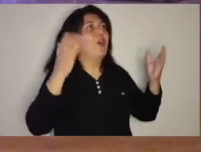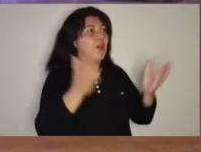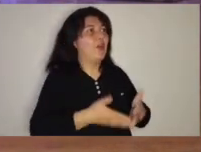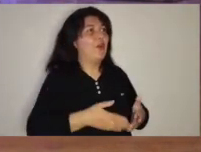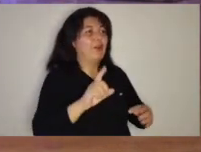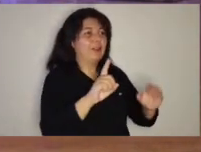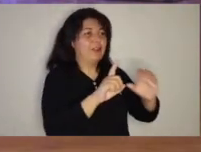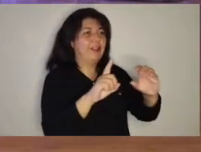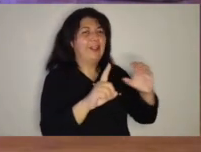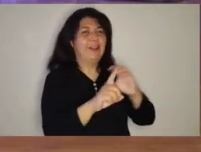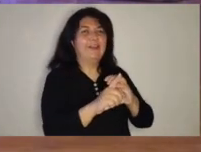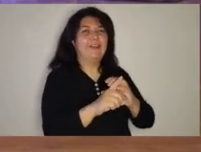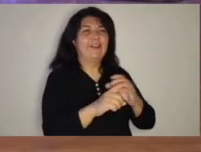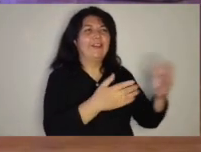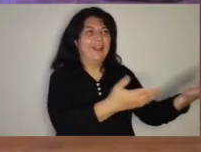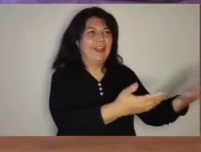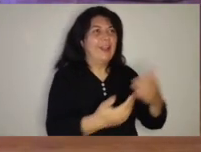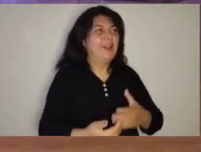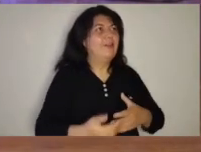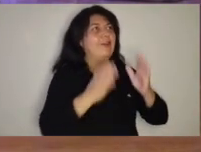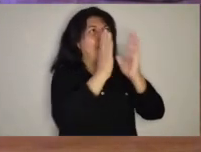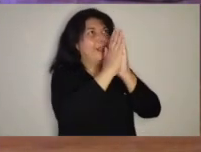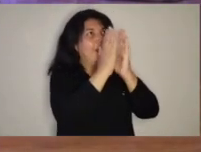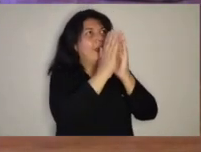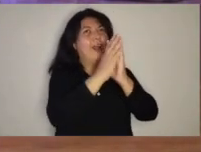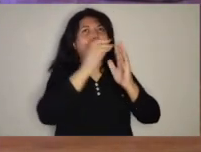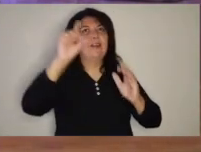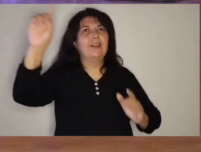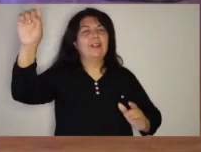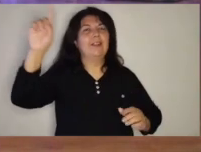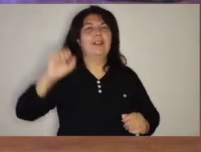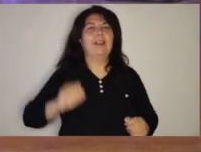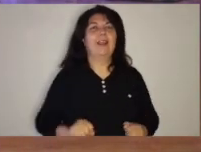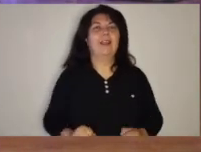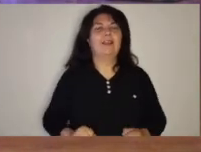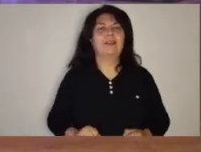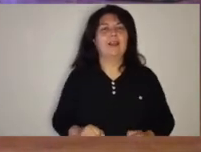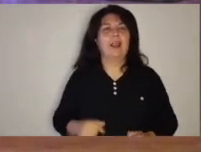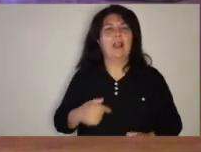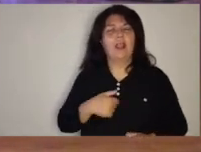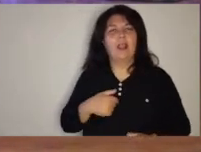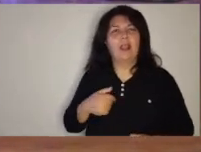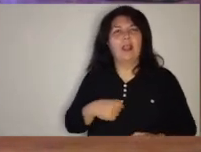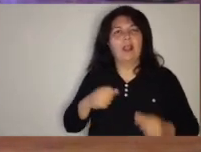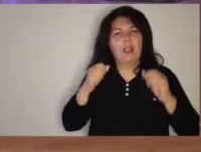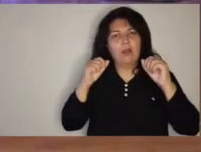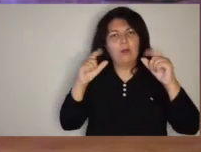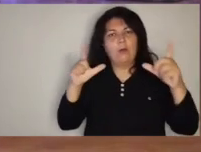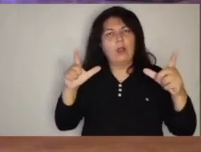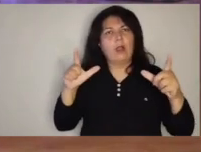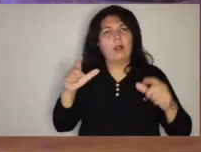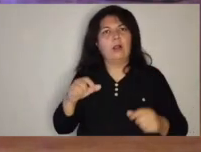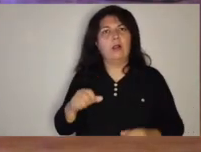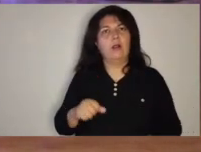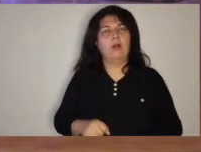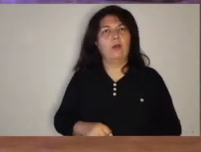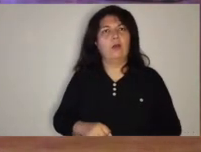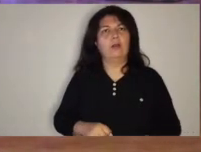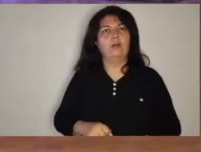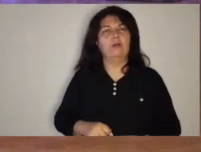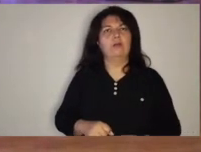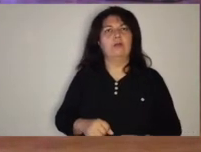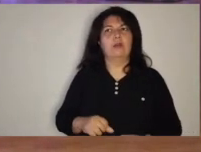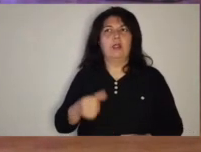uhul, hoje tem culto, vou adorar o Senhor, yes. E aí vim, irmãos. A gente mora longe lá em São